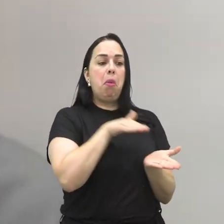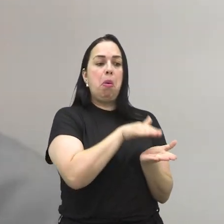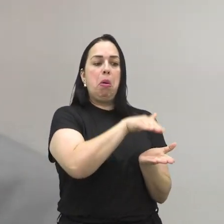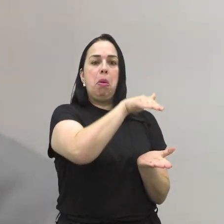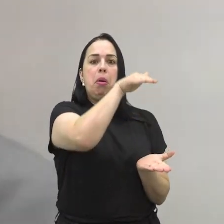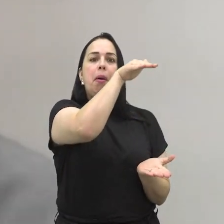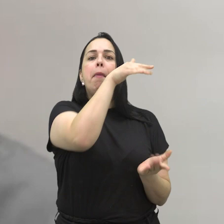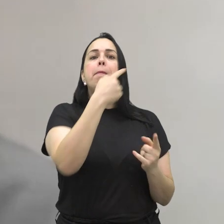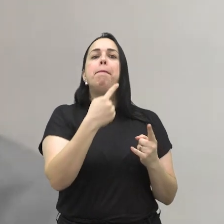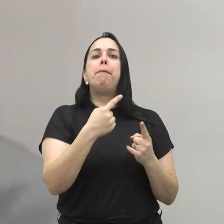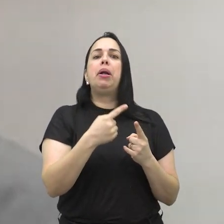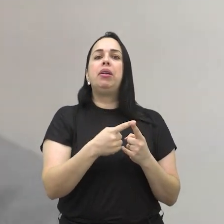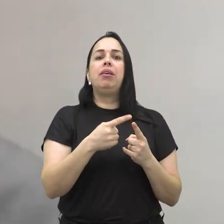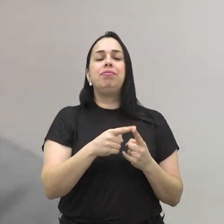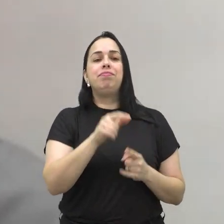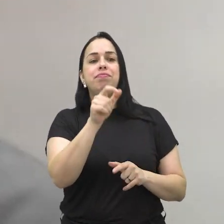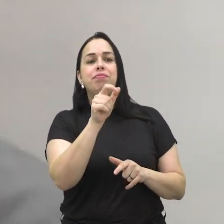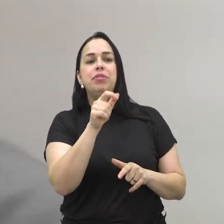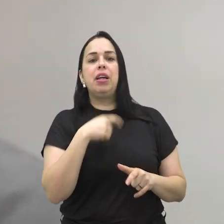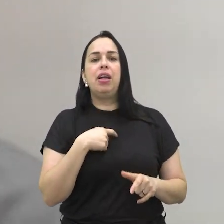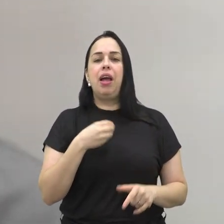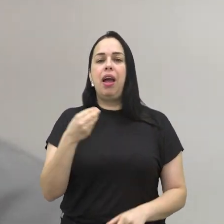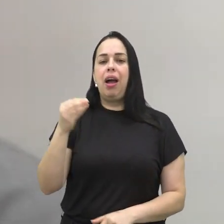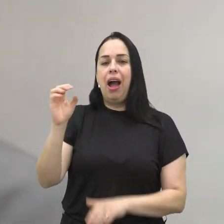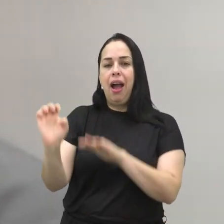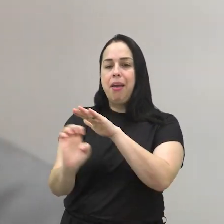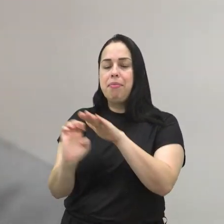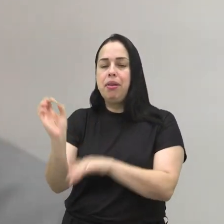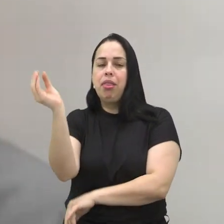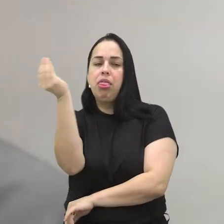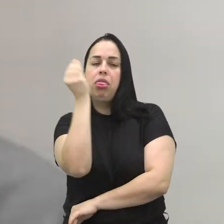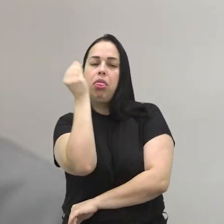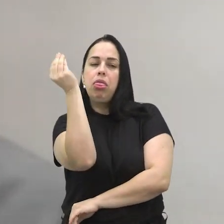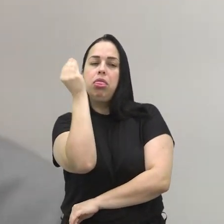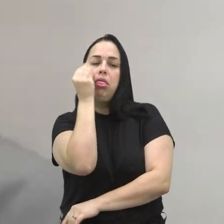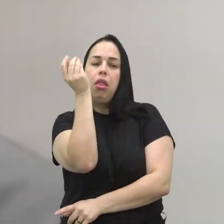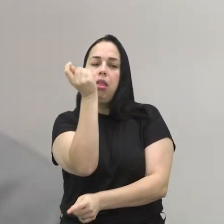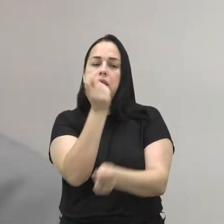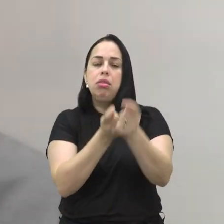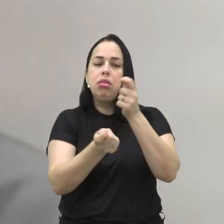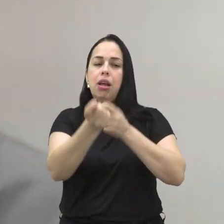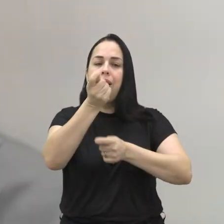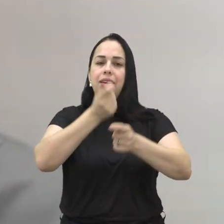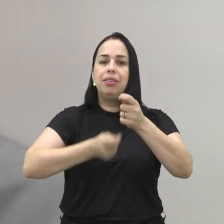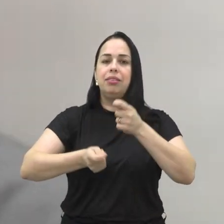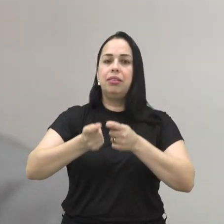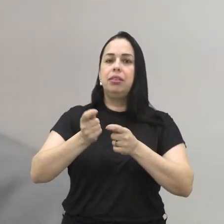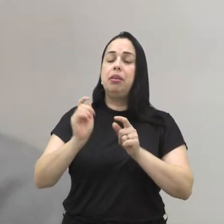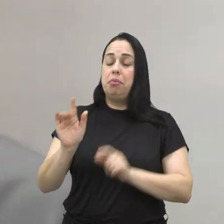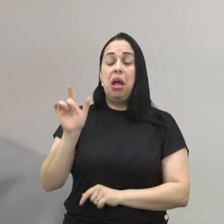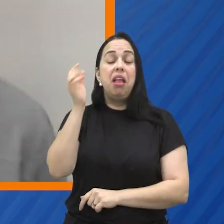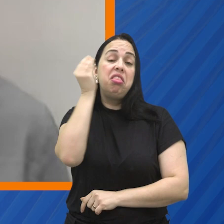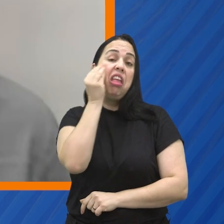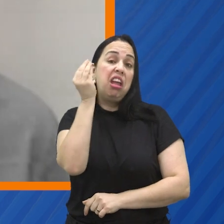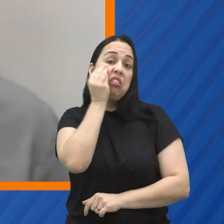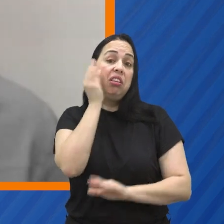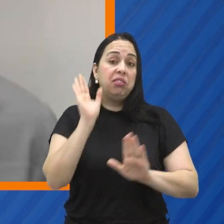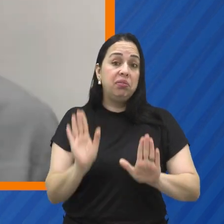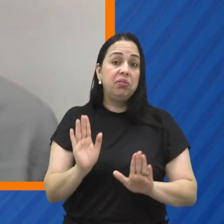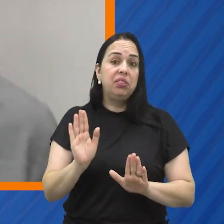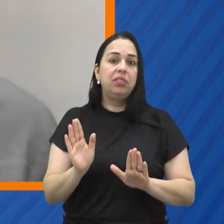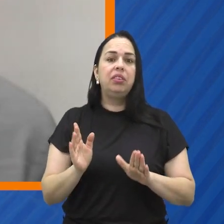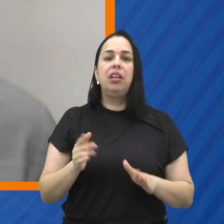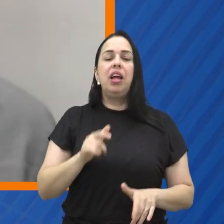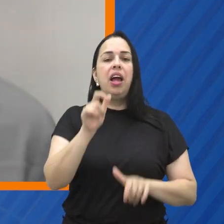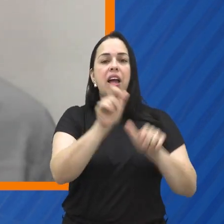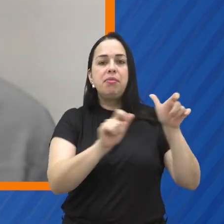jurídica é consequência de um comportamento oportunista do mercado. Para algumas empresas, vale a pena o risco. E